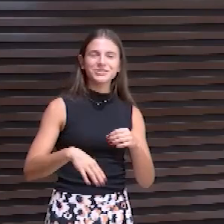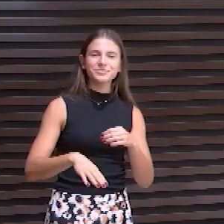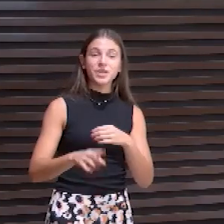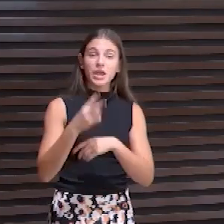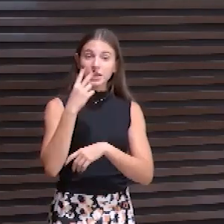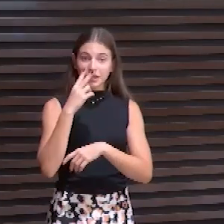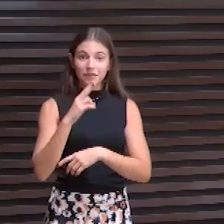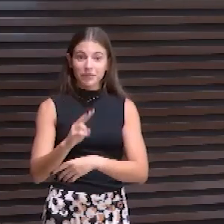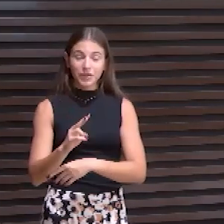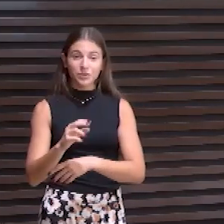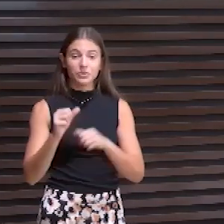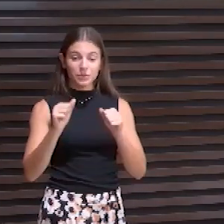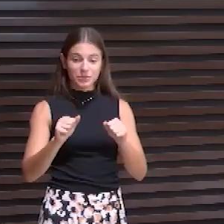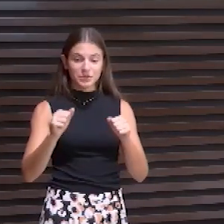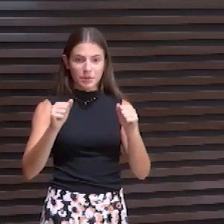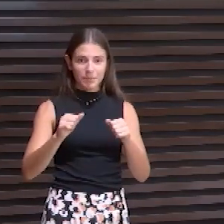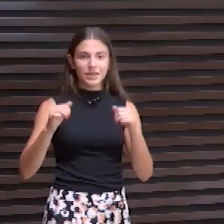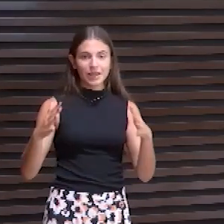se arrependeram.